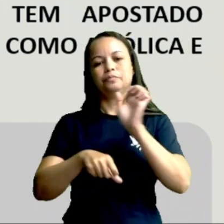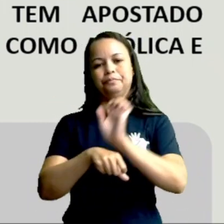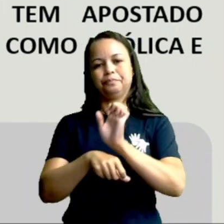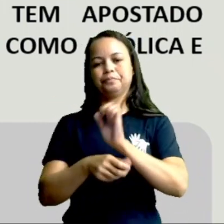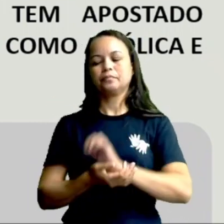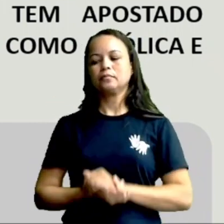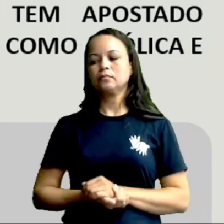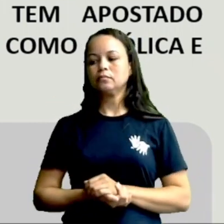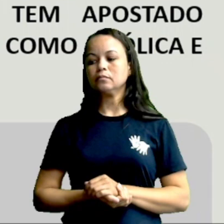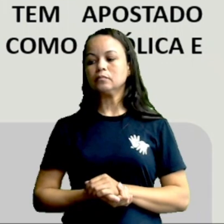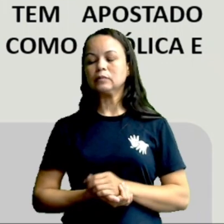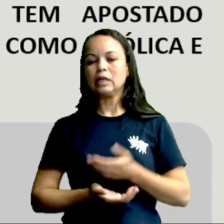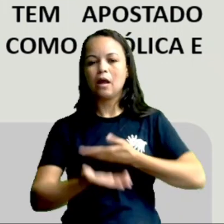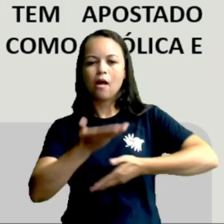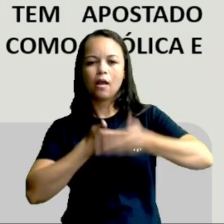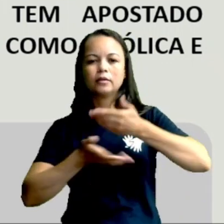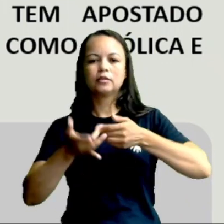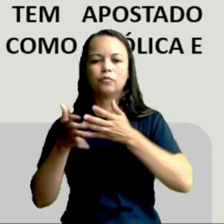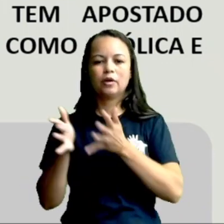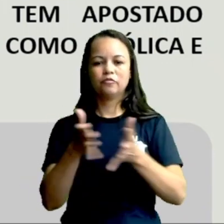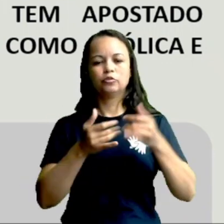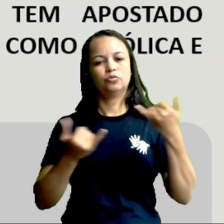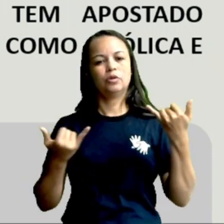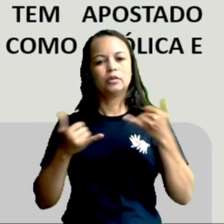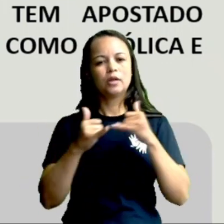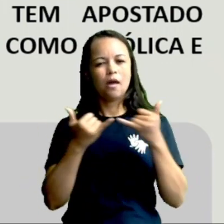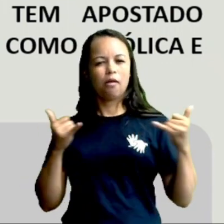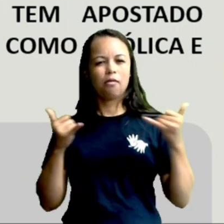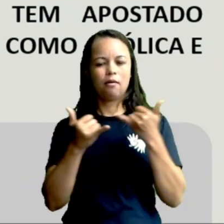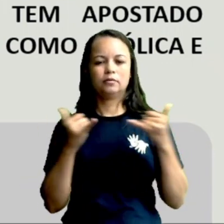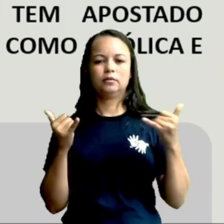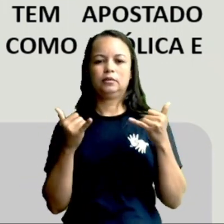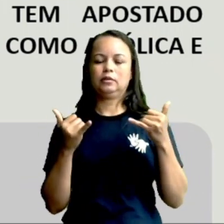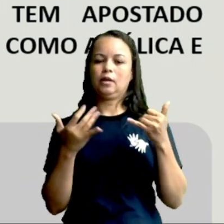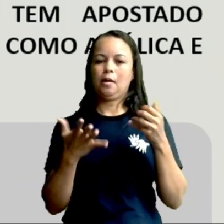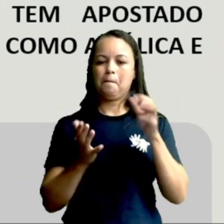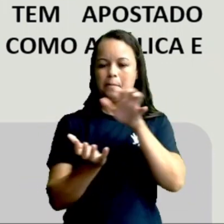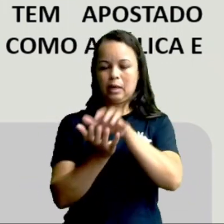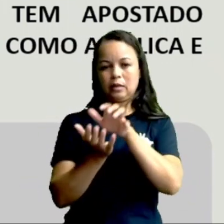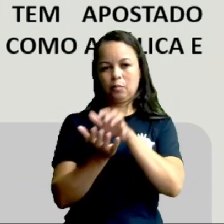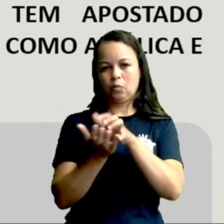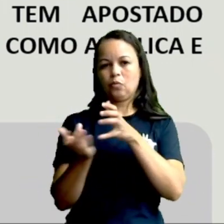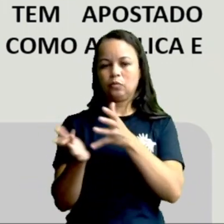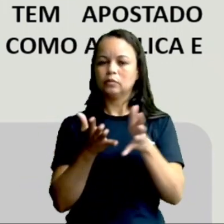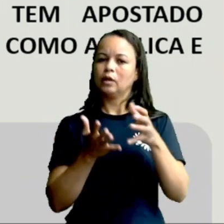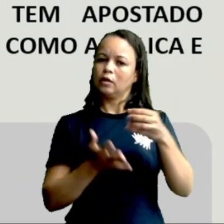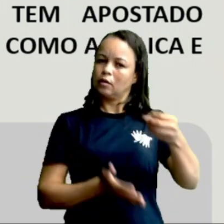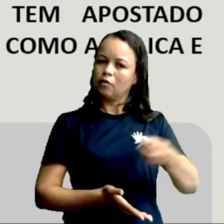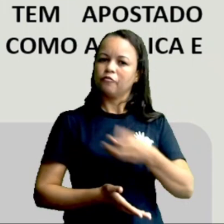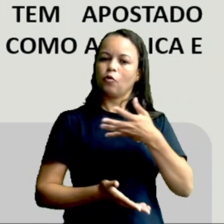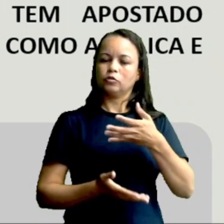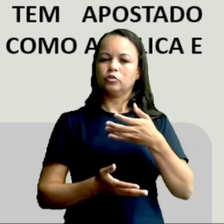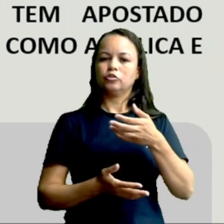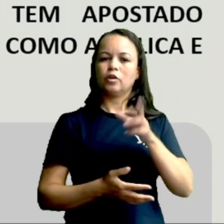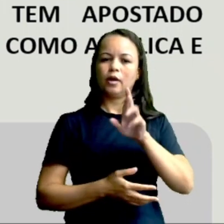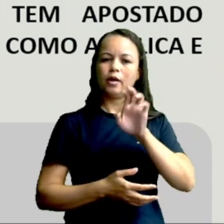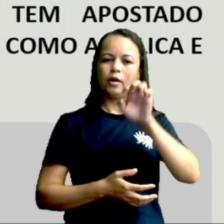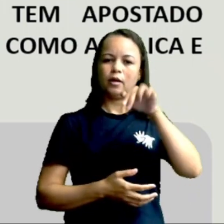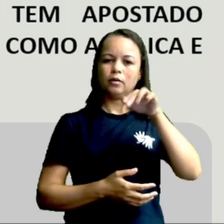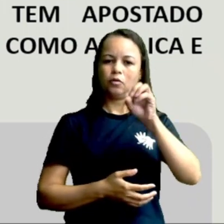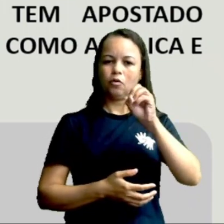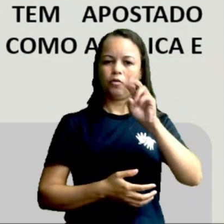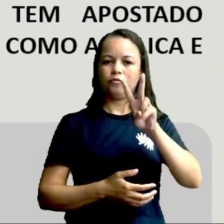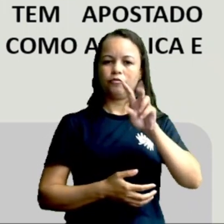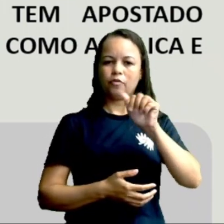Em relação à infraestrutura de energia, Pernambuco tem apostado nas fontes renováveis, como a fonte eólica